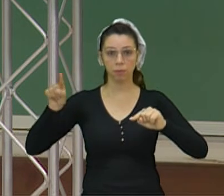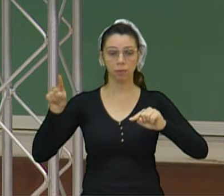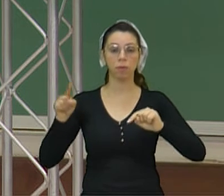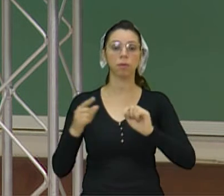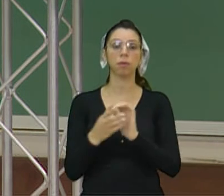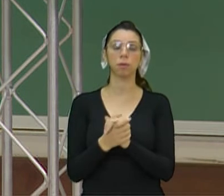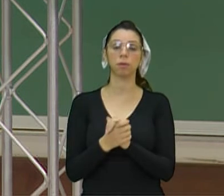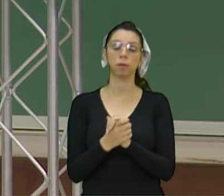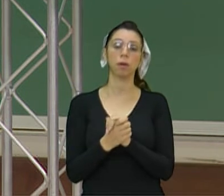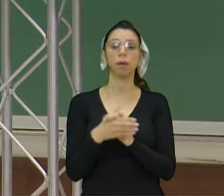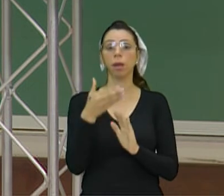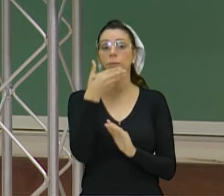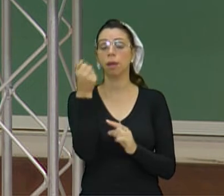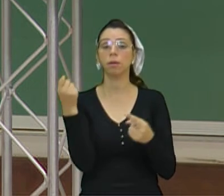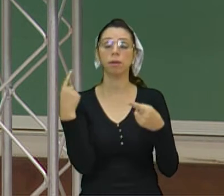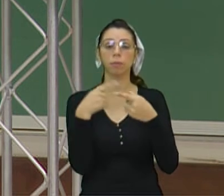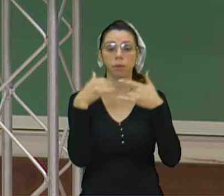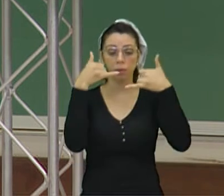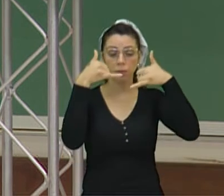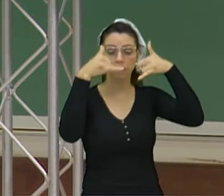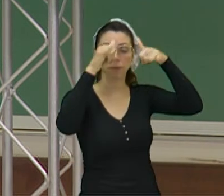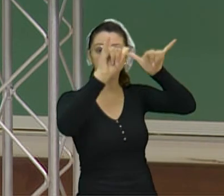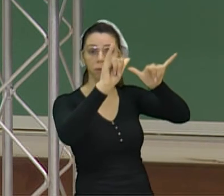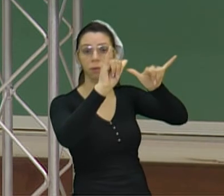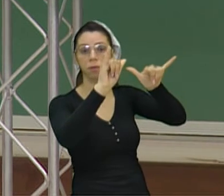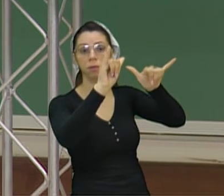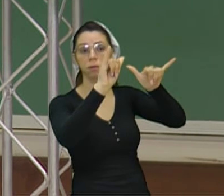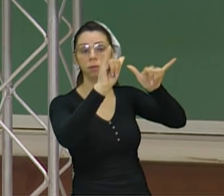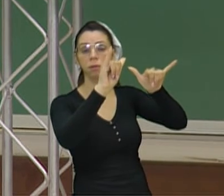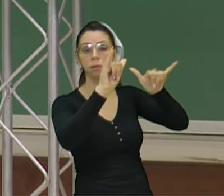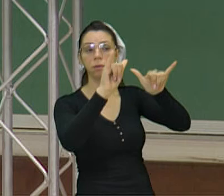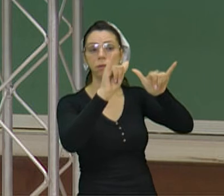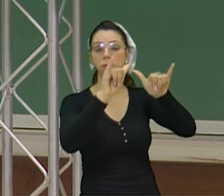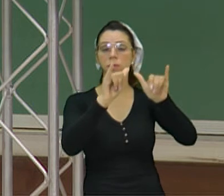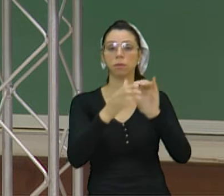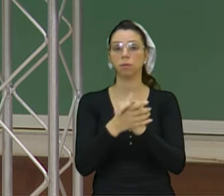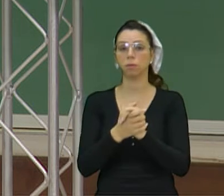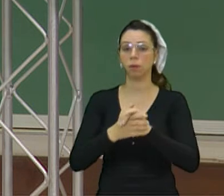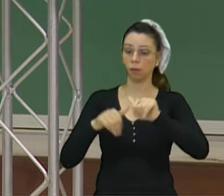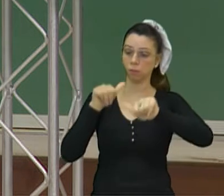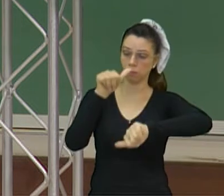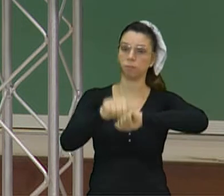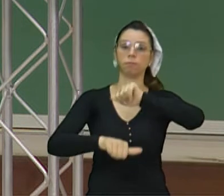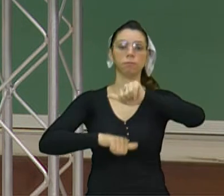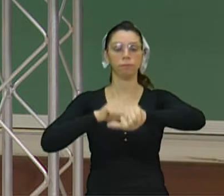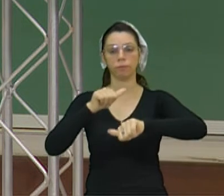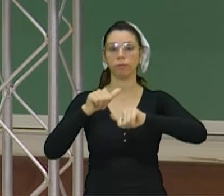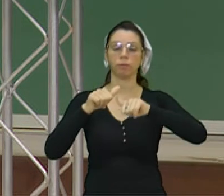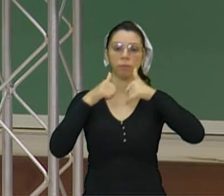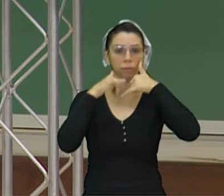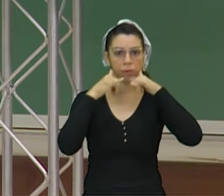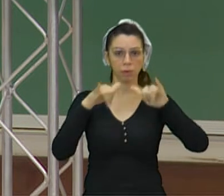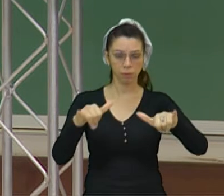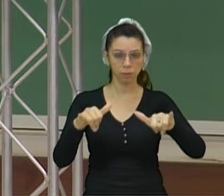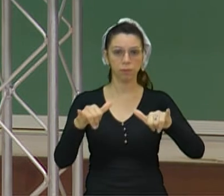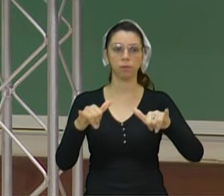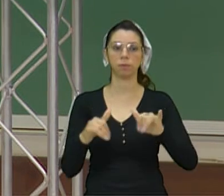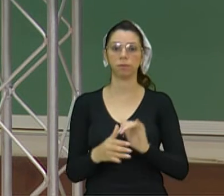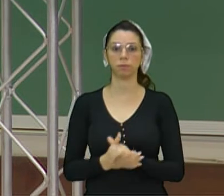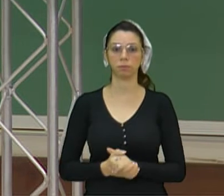bem mais vantagem, né? Porque evita, né, ela permite a transformação da tensão lá, né?